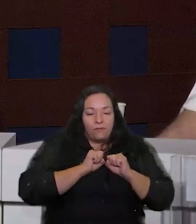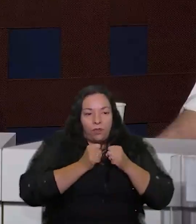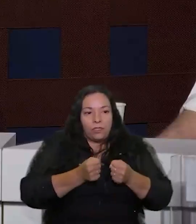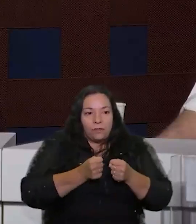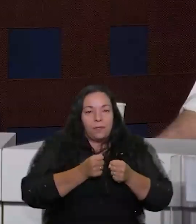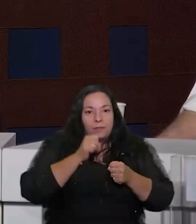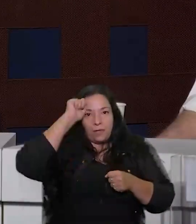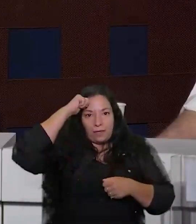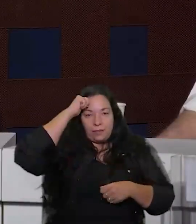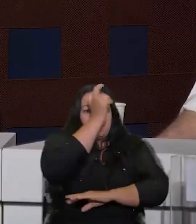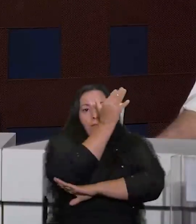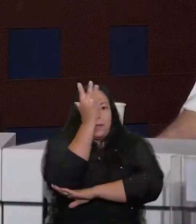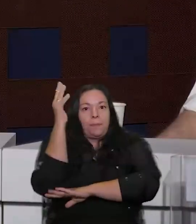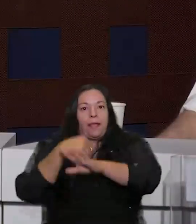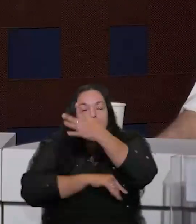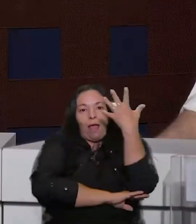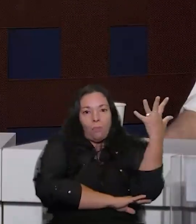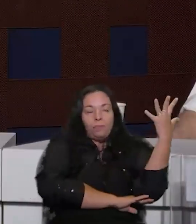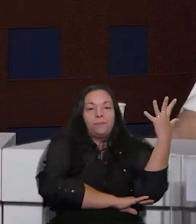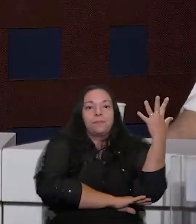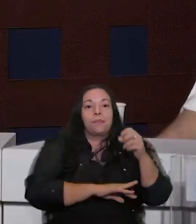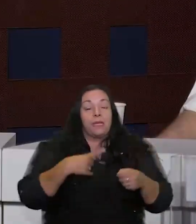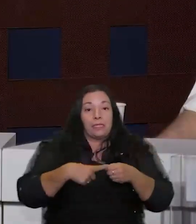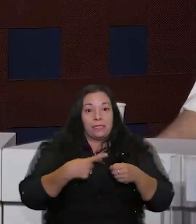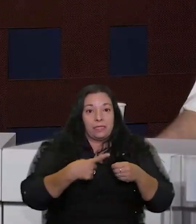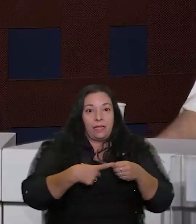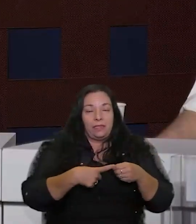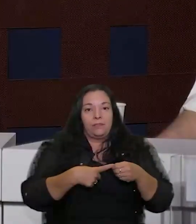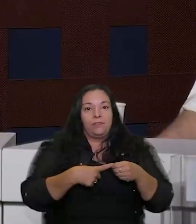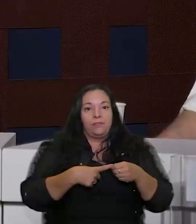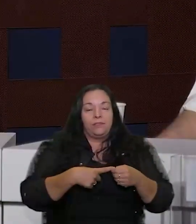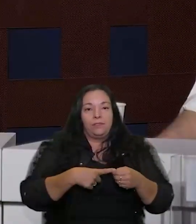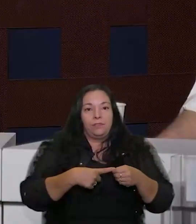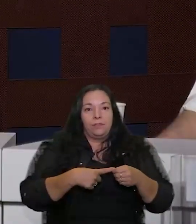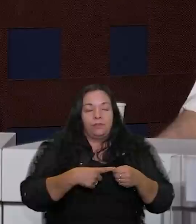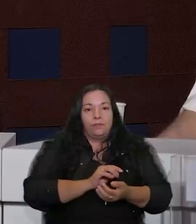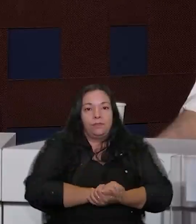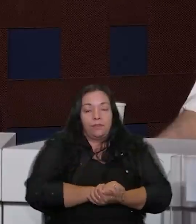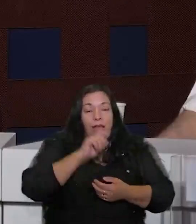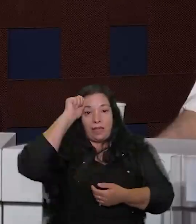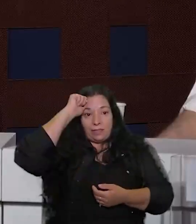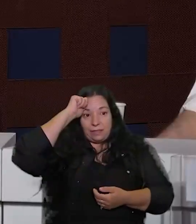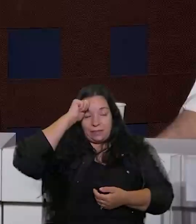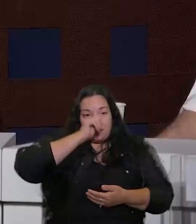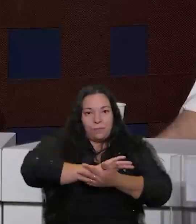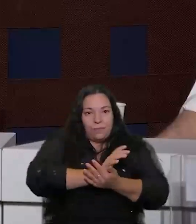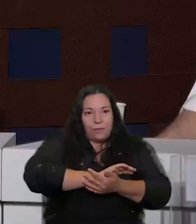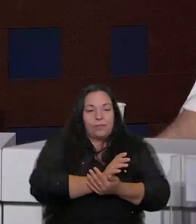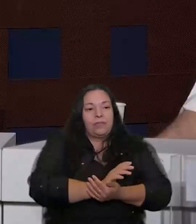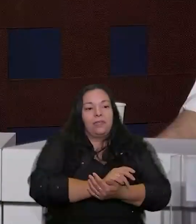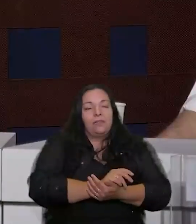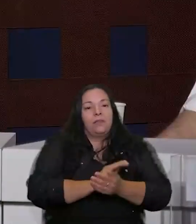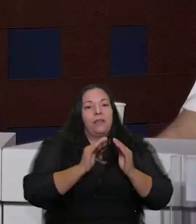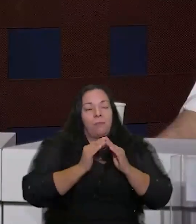pelo racismo ambiental. Então, é uma cidade com um racismo socioespacial. Então,